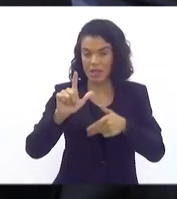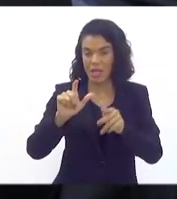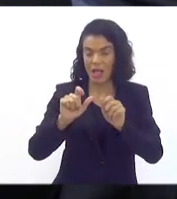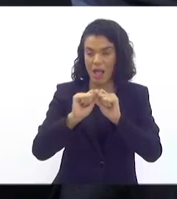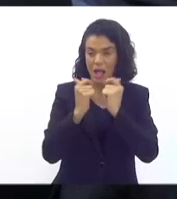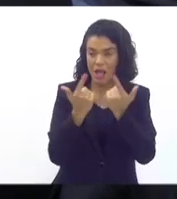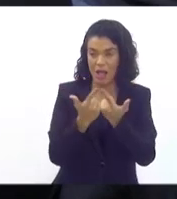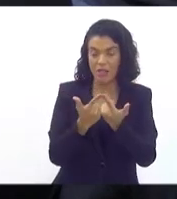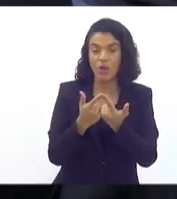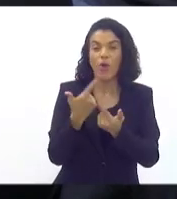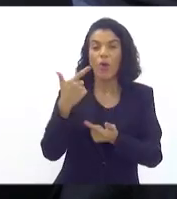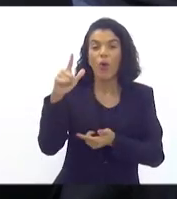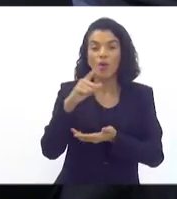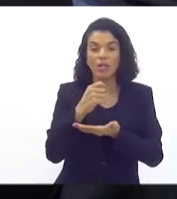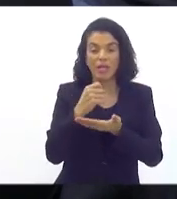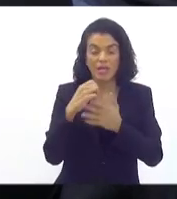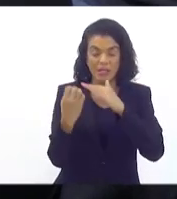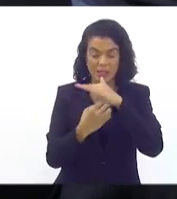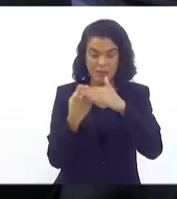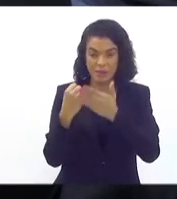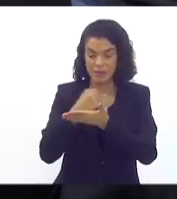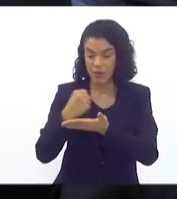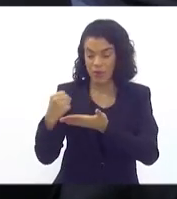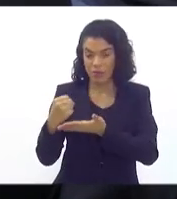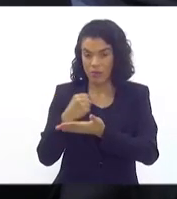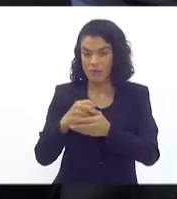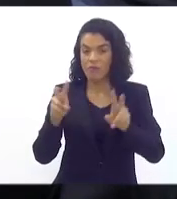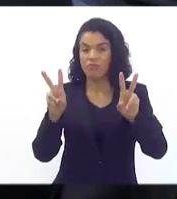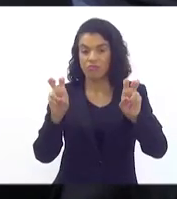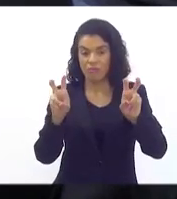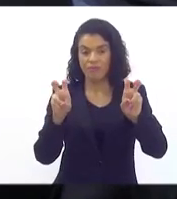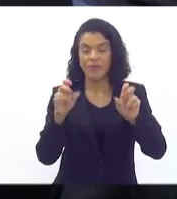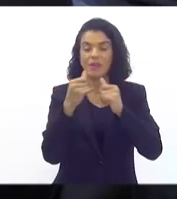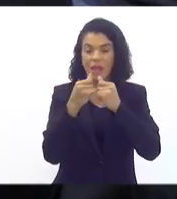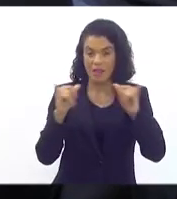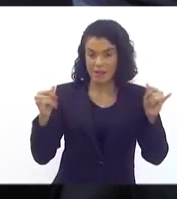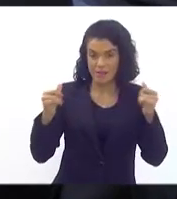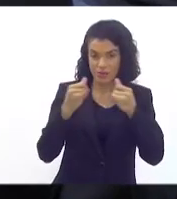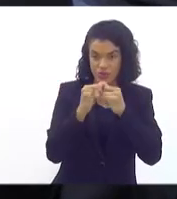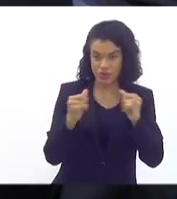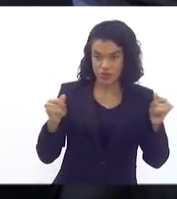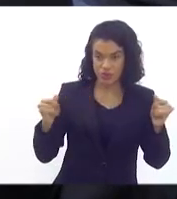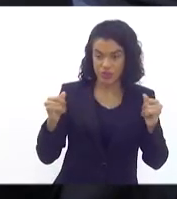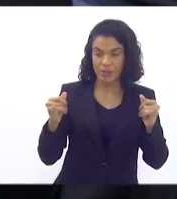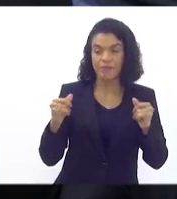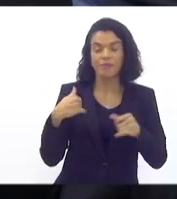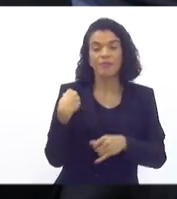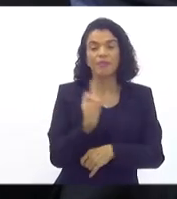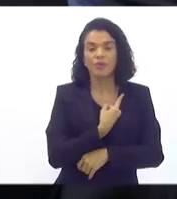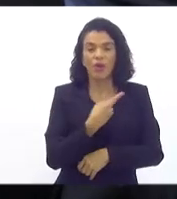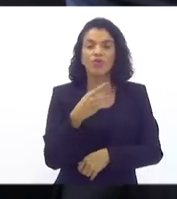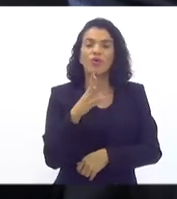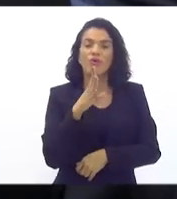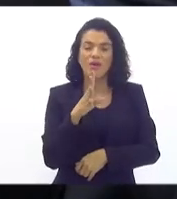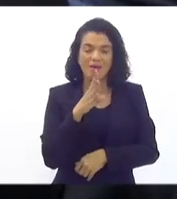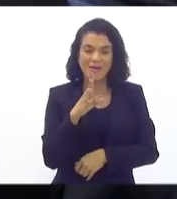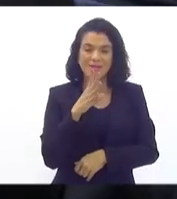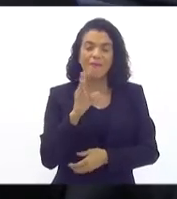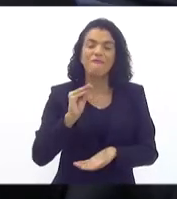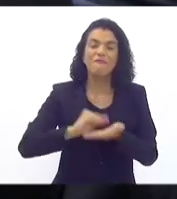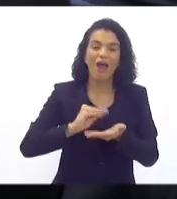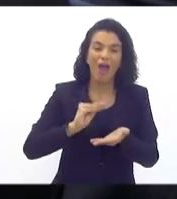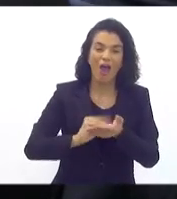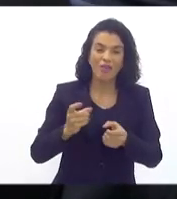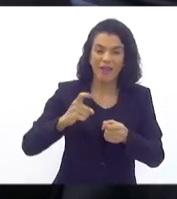serviço concessionário que nós abordaremos será o da energia elétrica nós já temos conhecimento dessa ausência do convênio